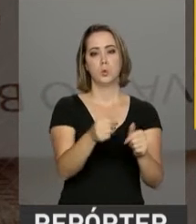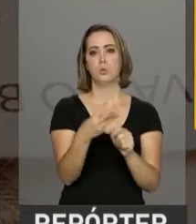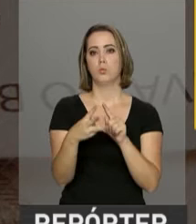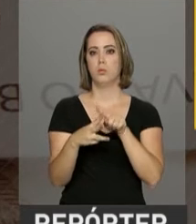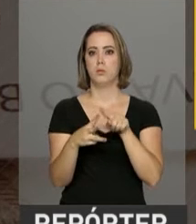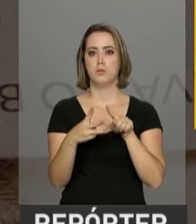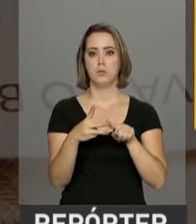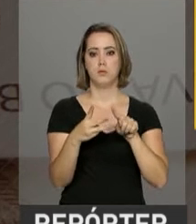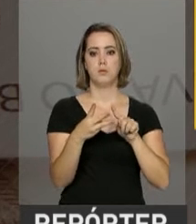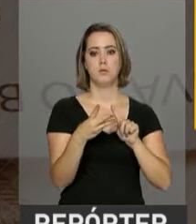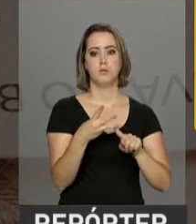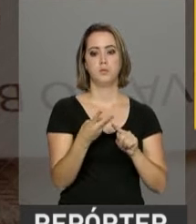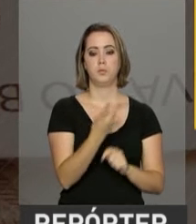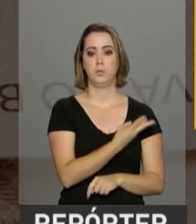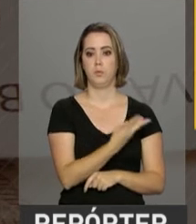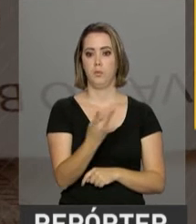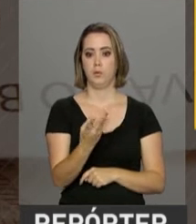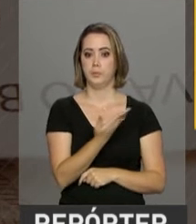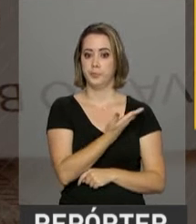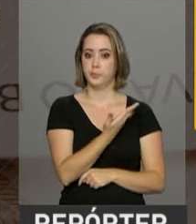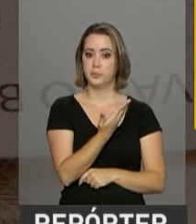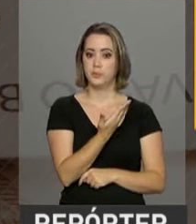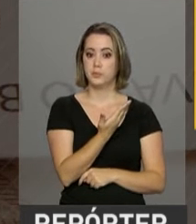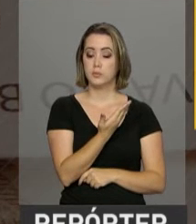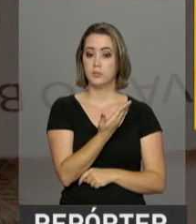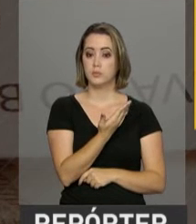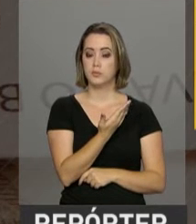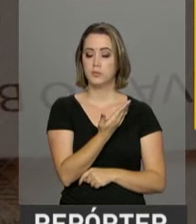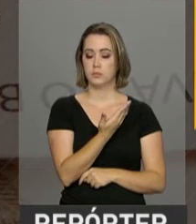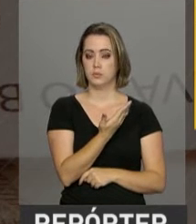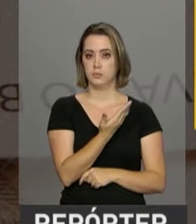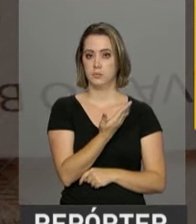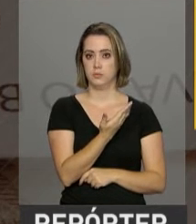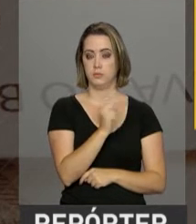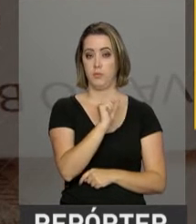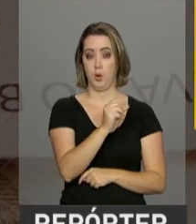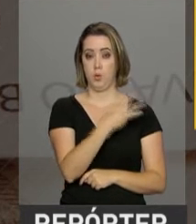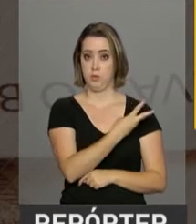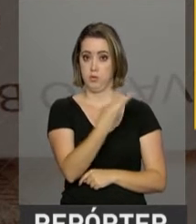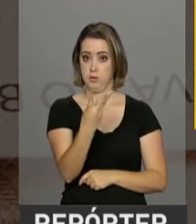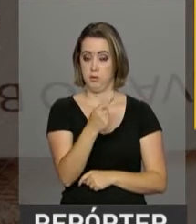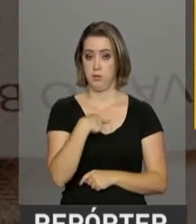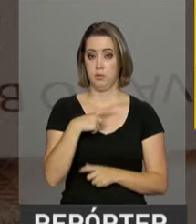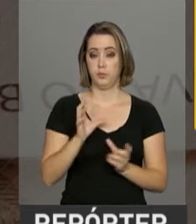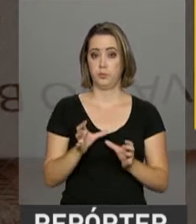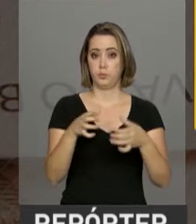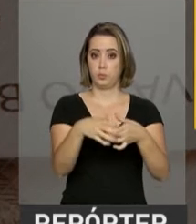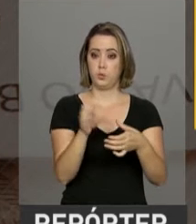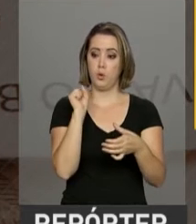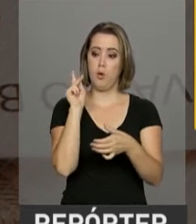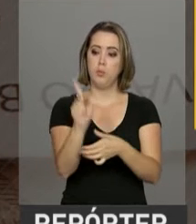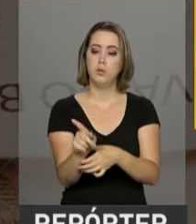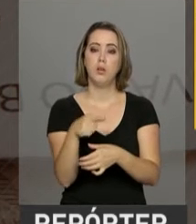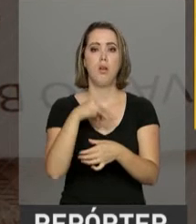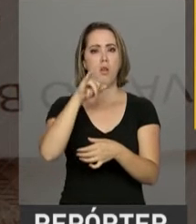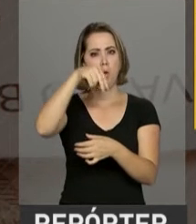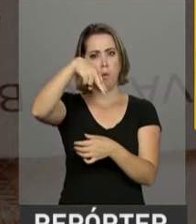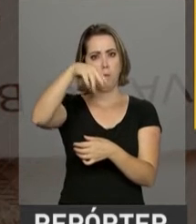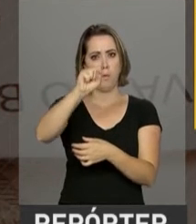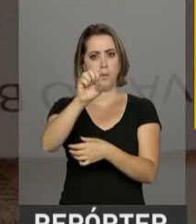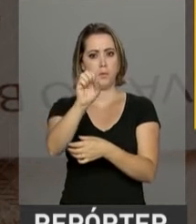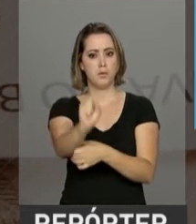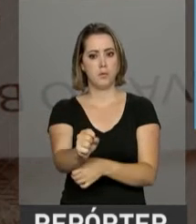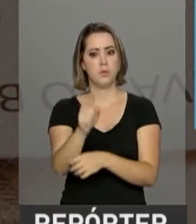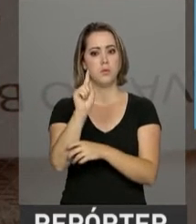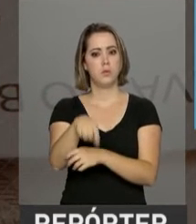áreas tesouro nacional do banco central e da previdência social o setor previdenciário segue como o vilão das